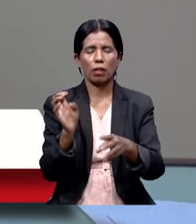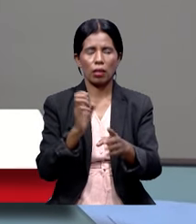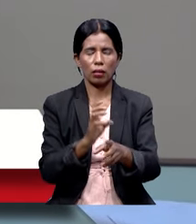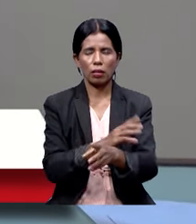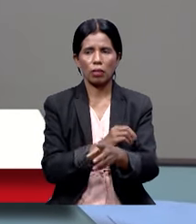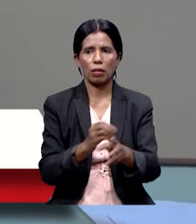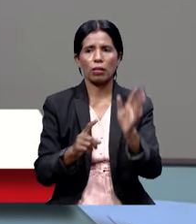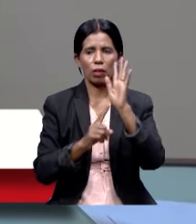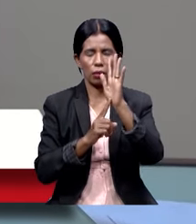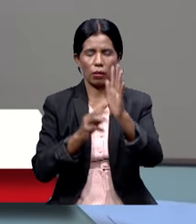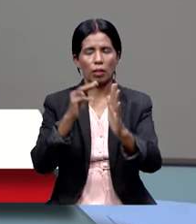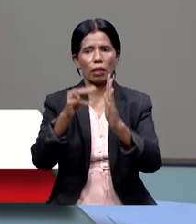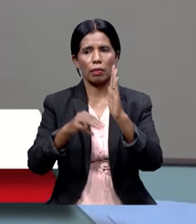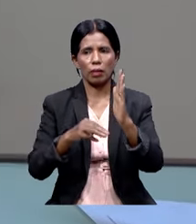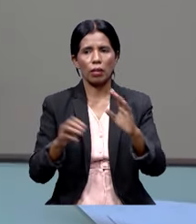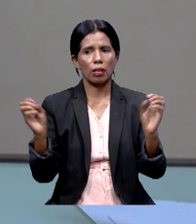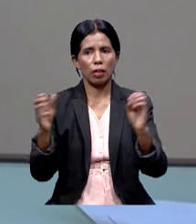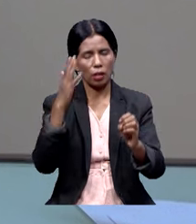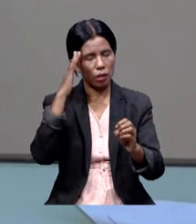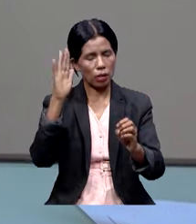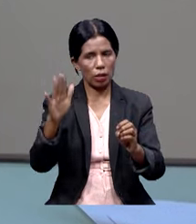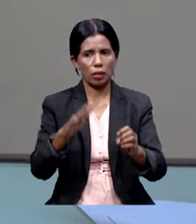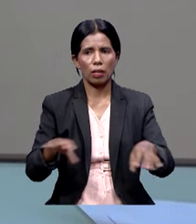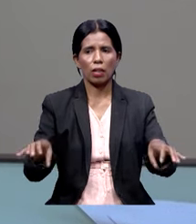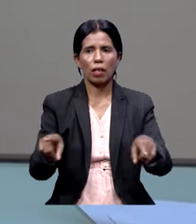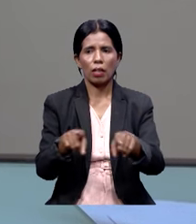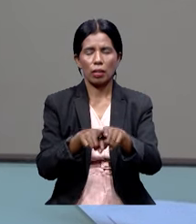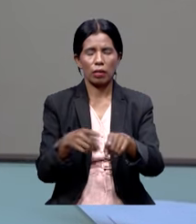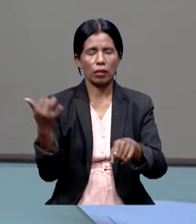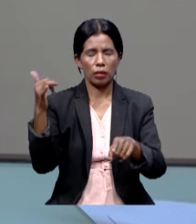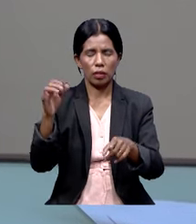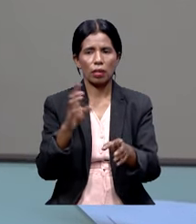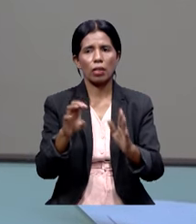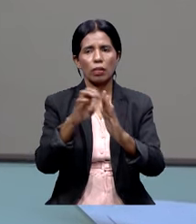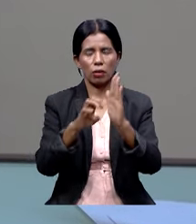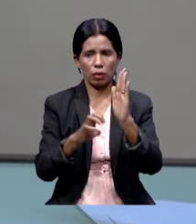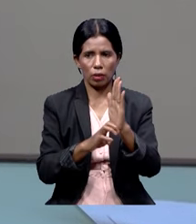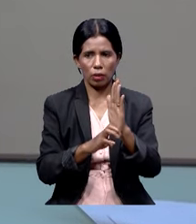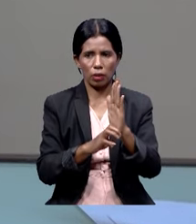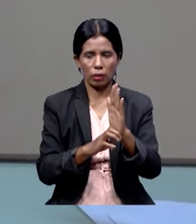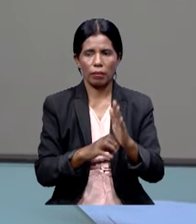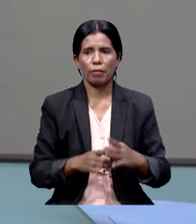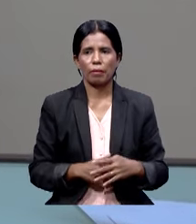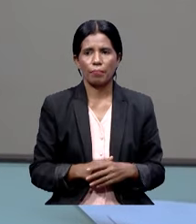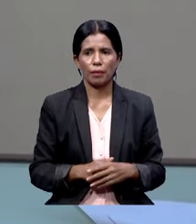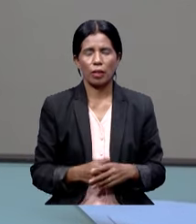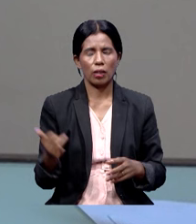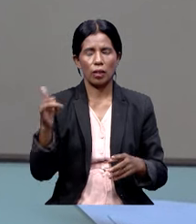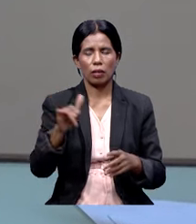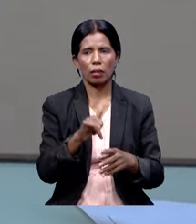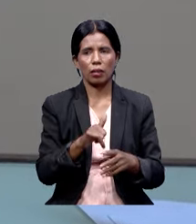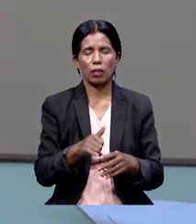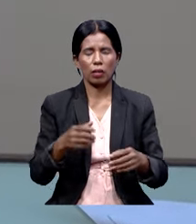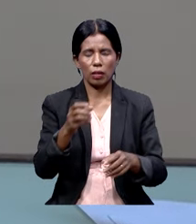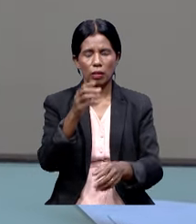queixe remédio. Se não tem licença de consumo da executivo, se não executivo superior, não vê que ganha de